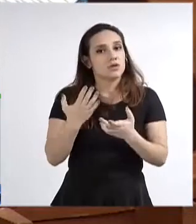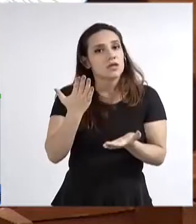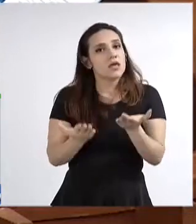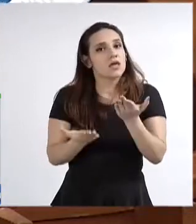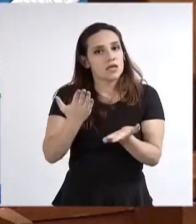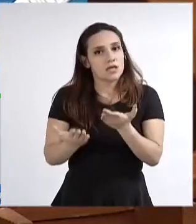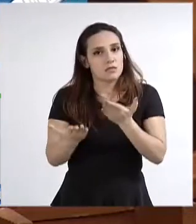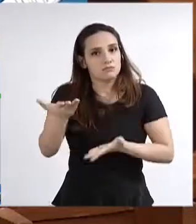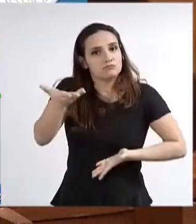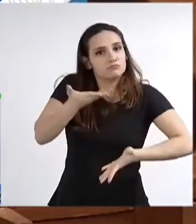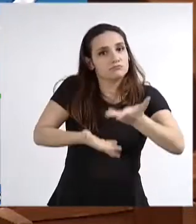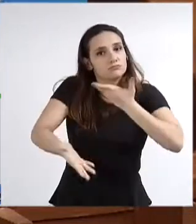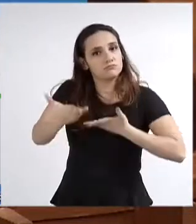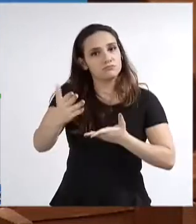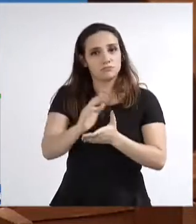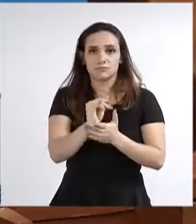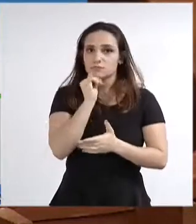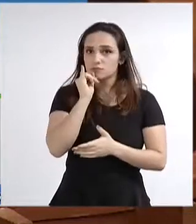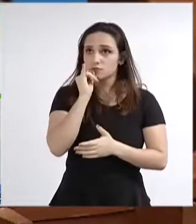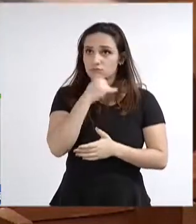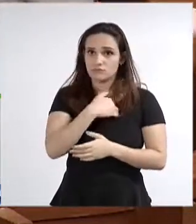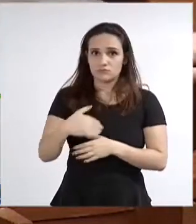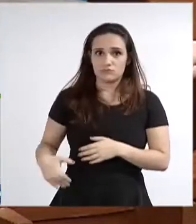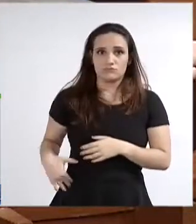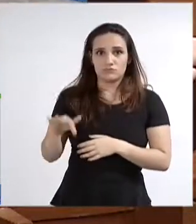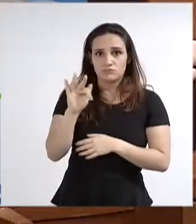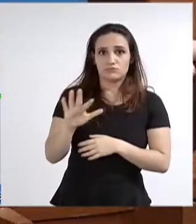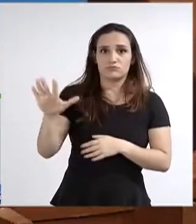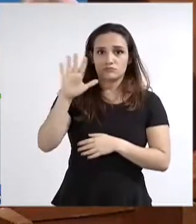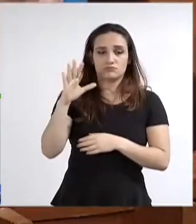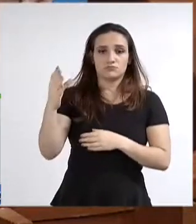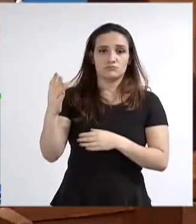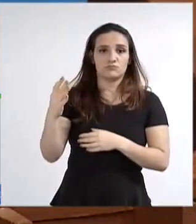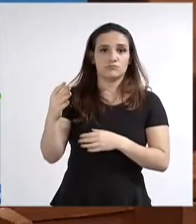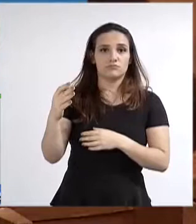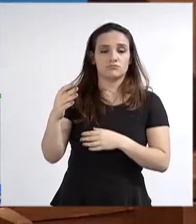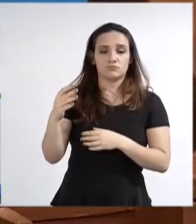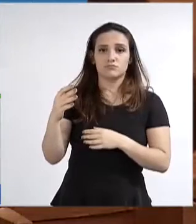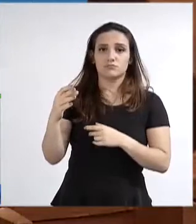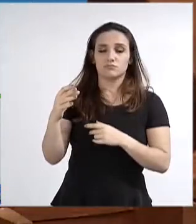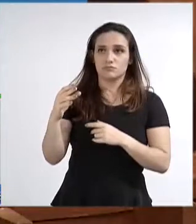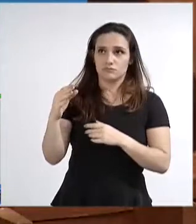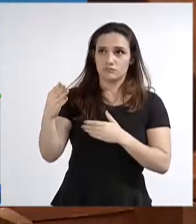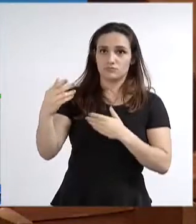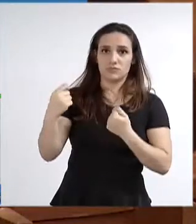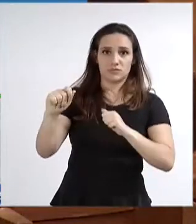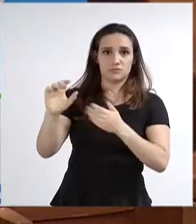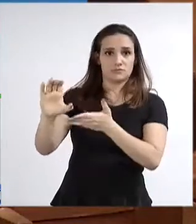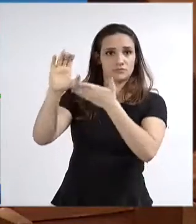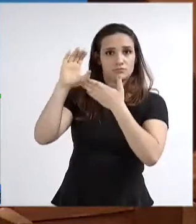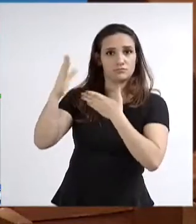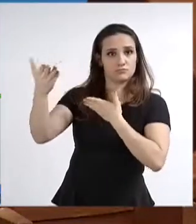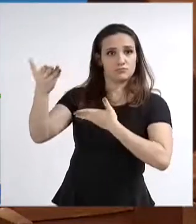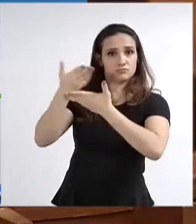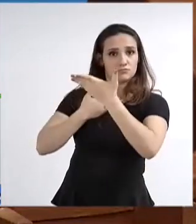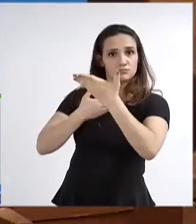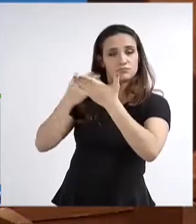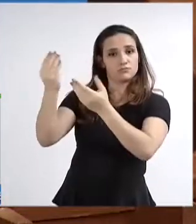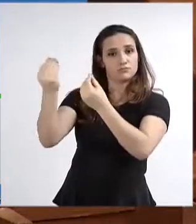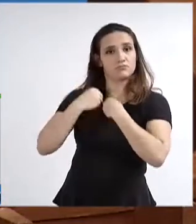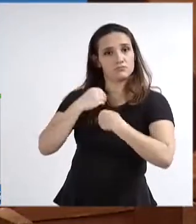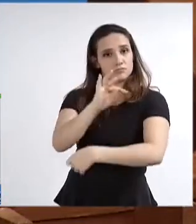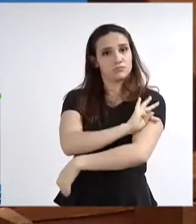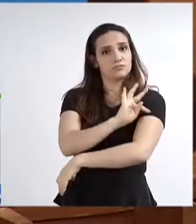relação. O que o governo está cobrando e pediu ao Ministério da Justiça é que designasse técnicos do Ministério